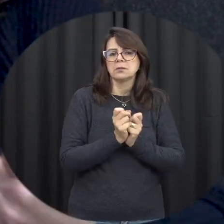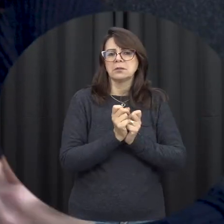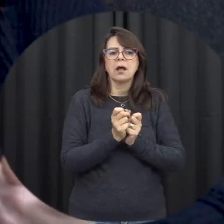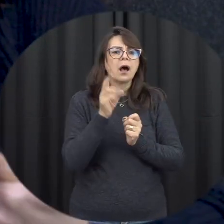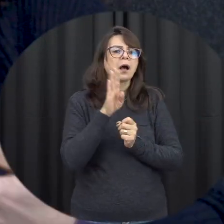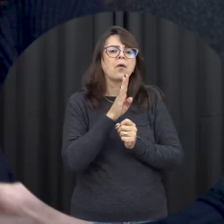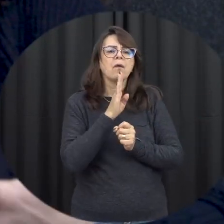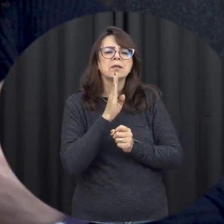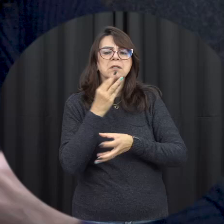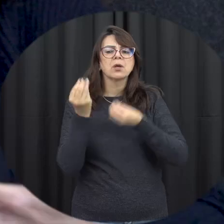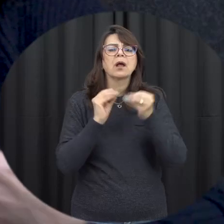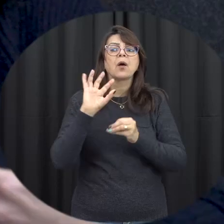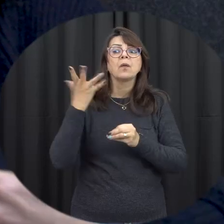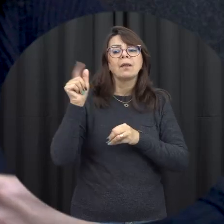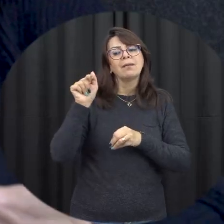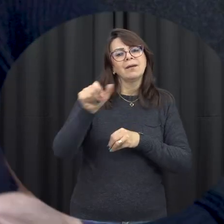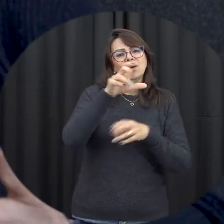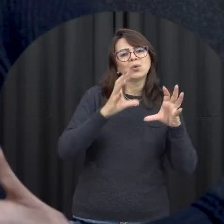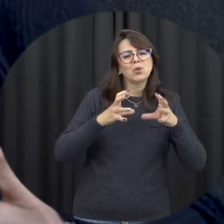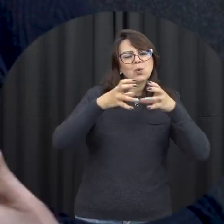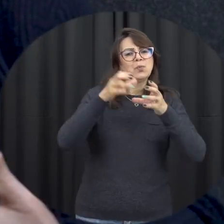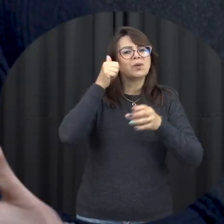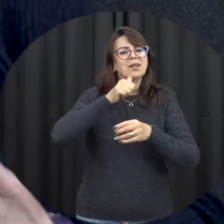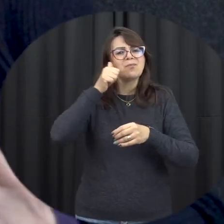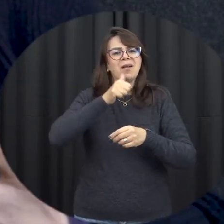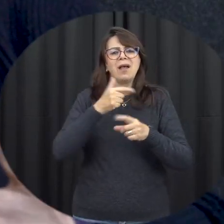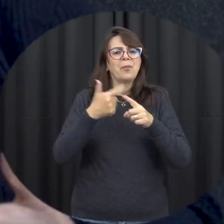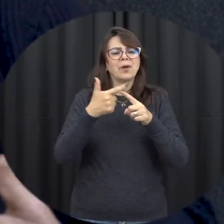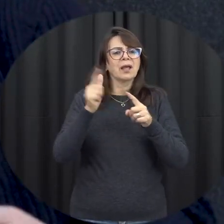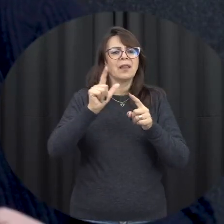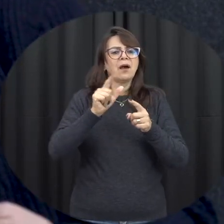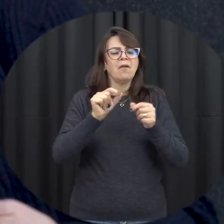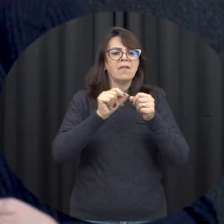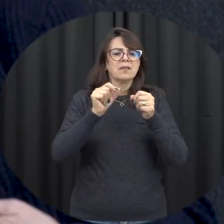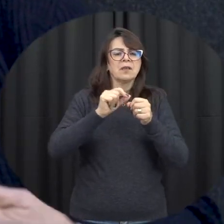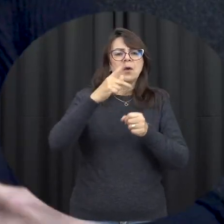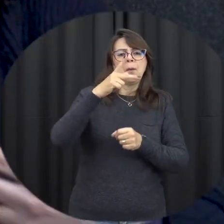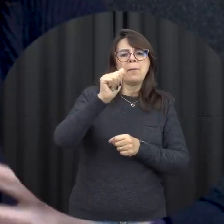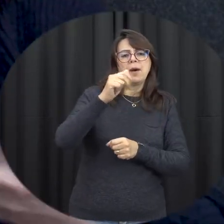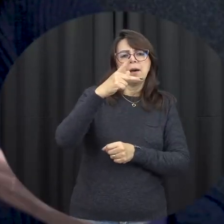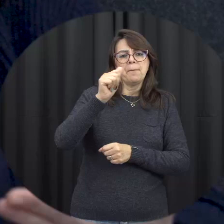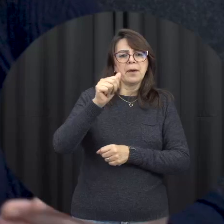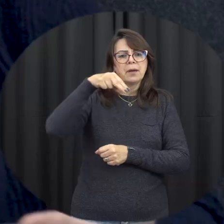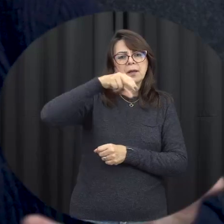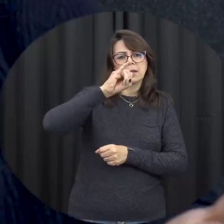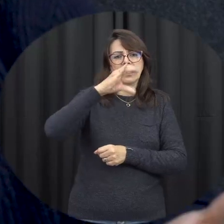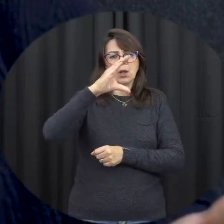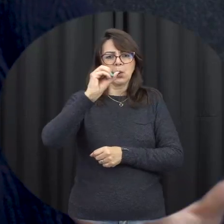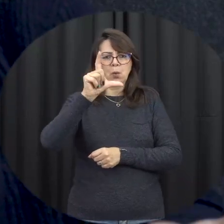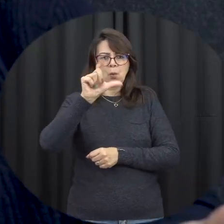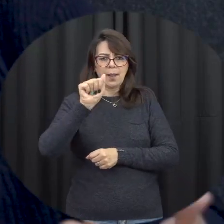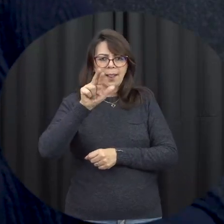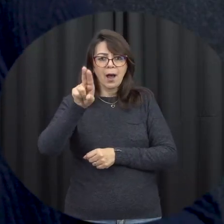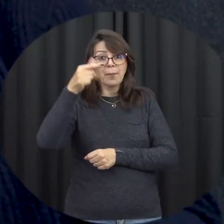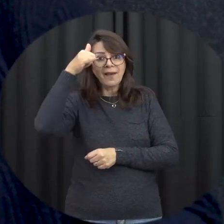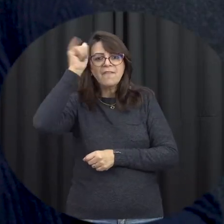um pouquinho o que estava acontecendo com essas mulheres, por que elas não estavam fazendo o exame de Papa Nicolau para evitar um câncer que